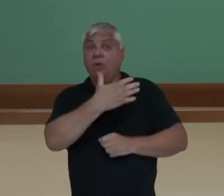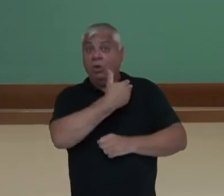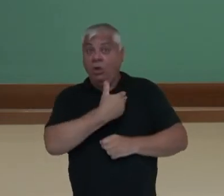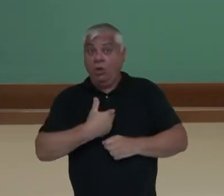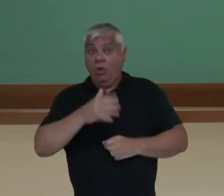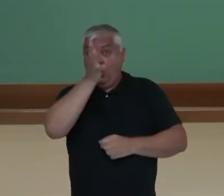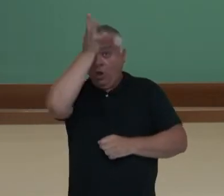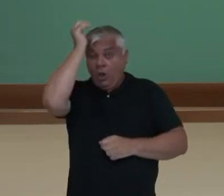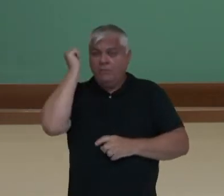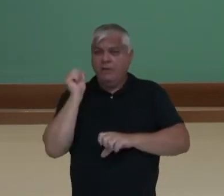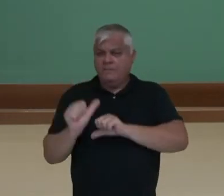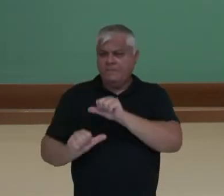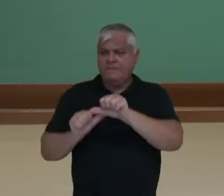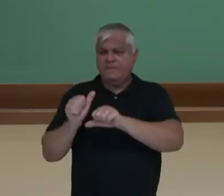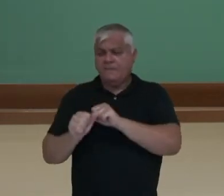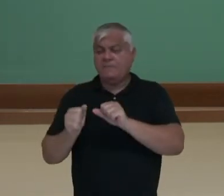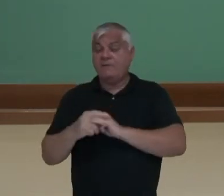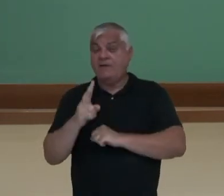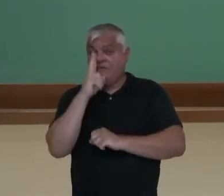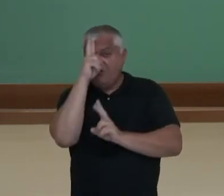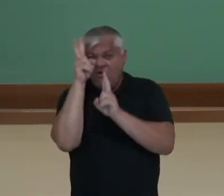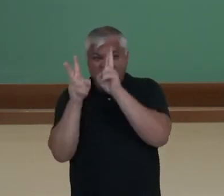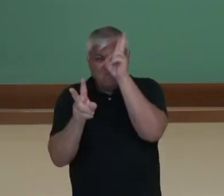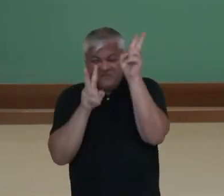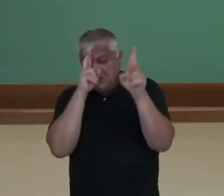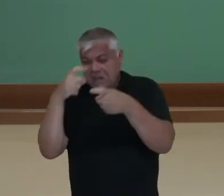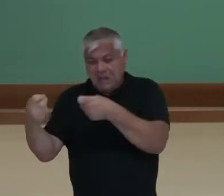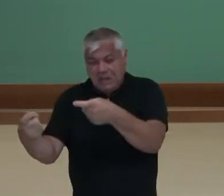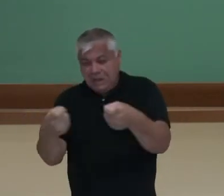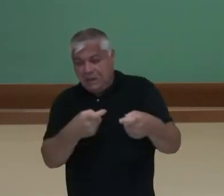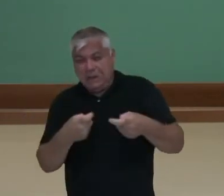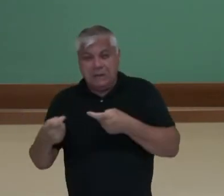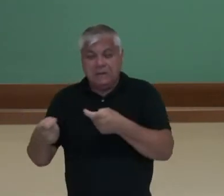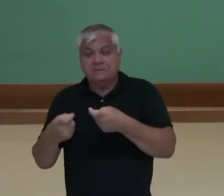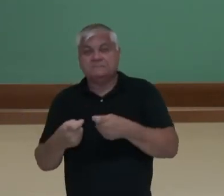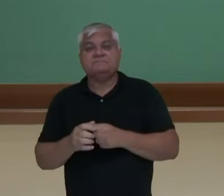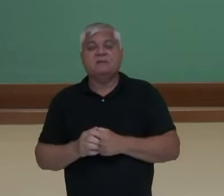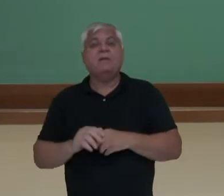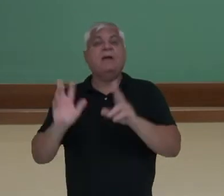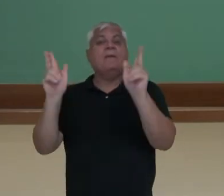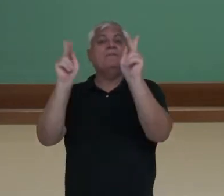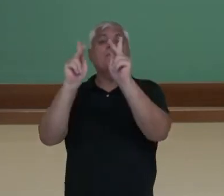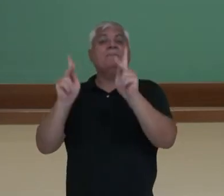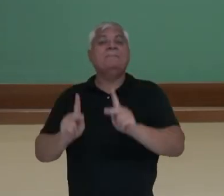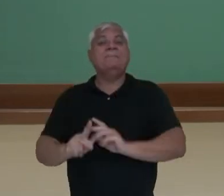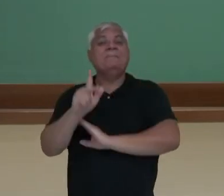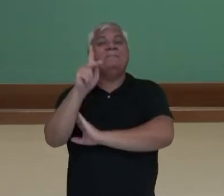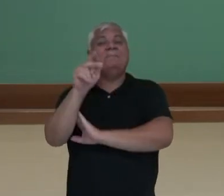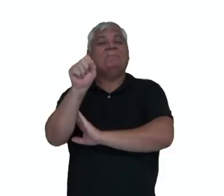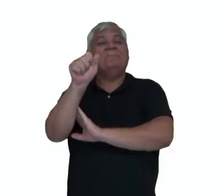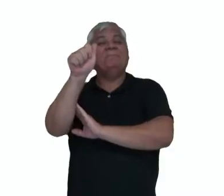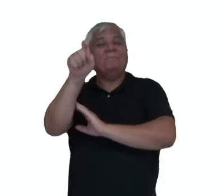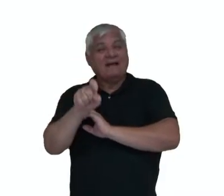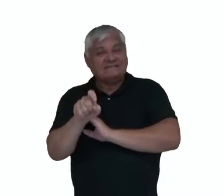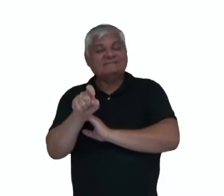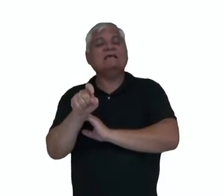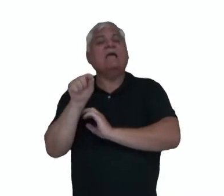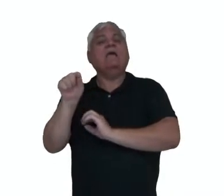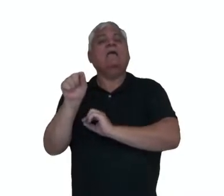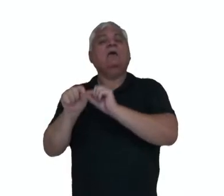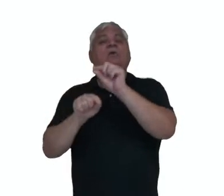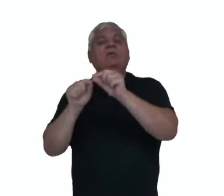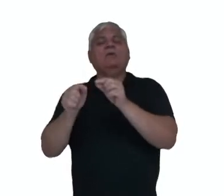muito forte de guerras, de conquistas, de expansão. Então a Pax Romana é um período, né, de cerca